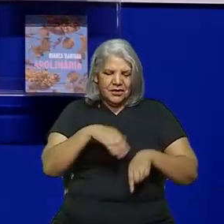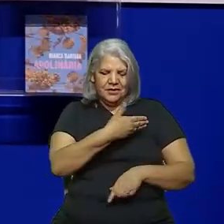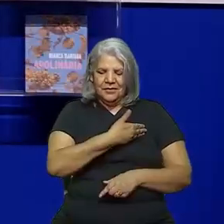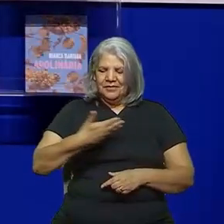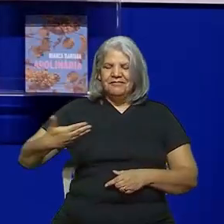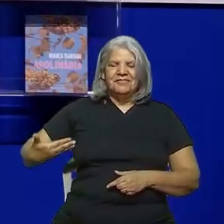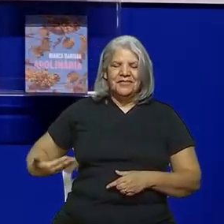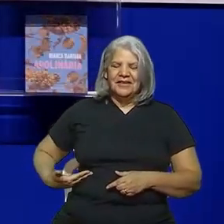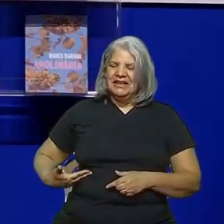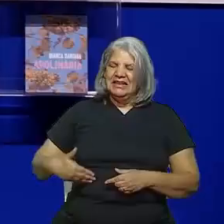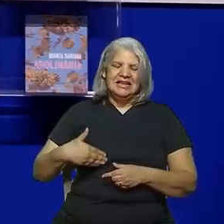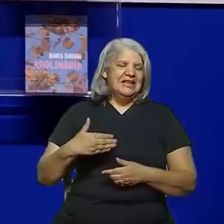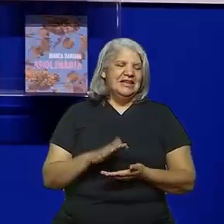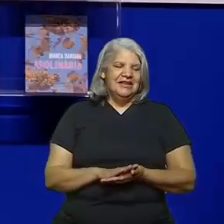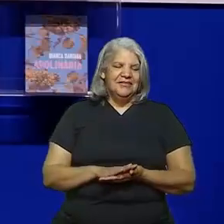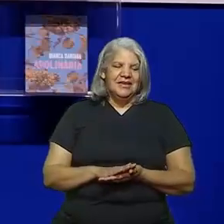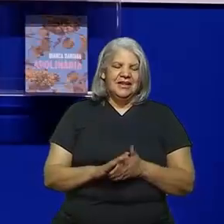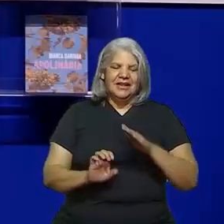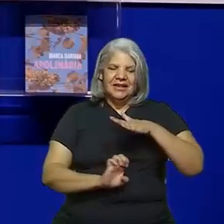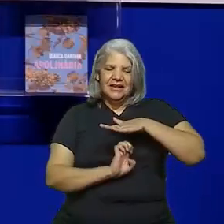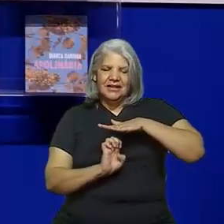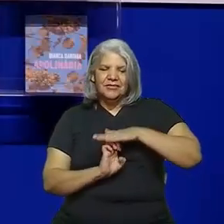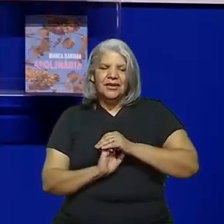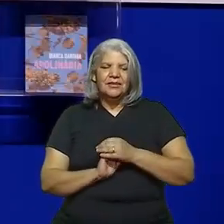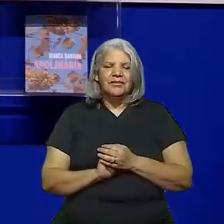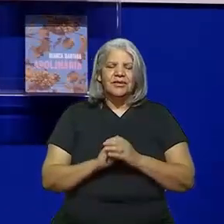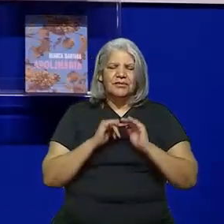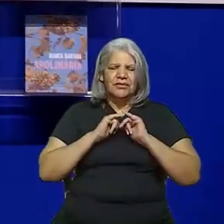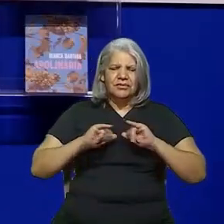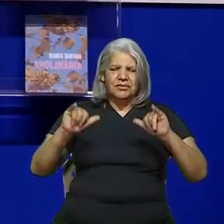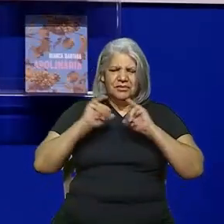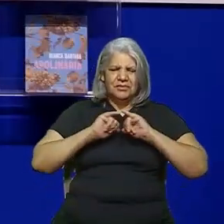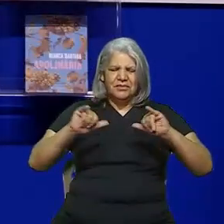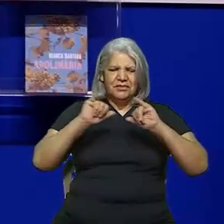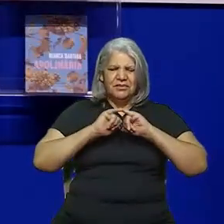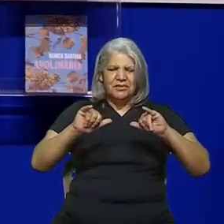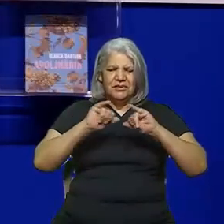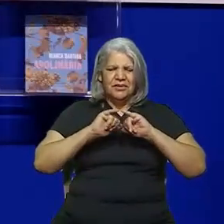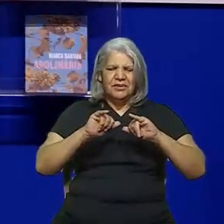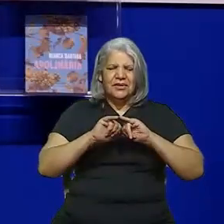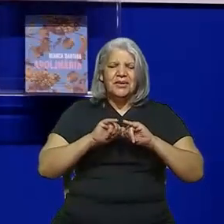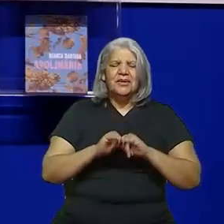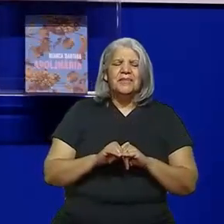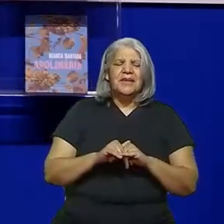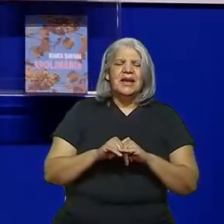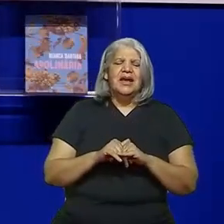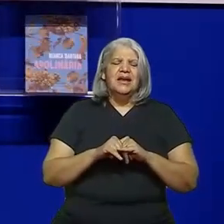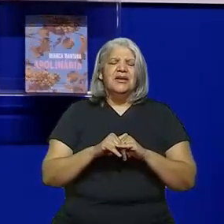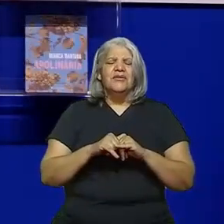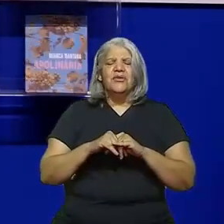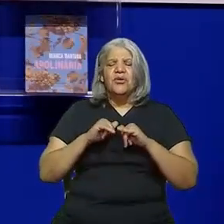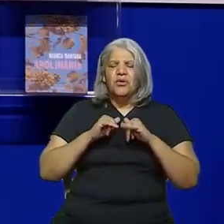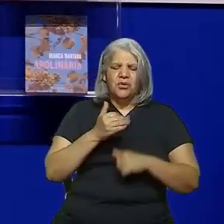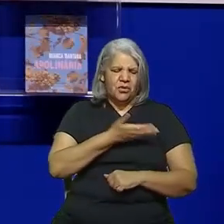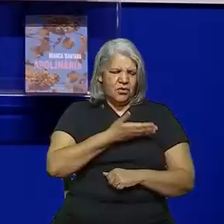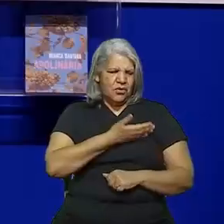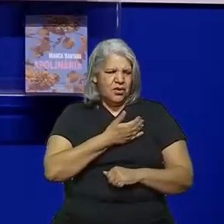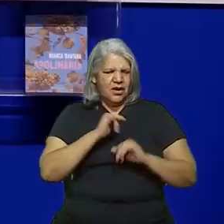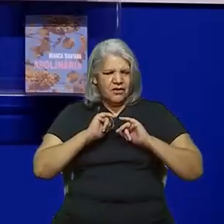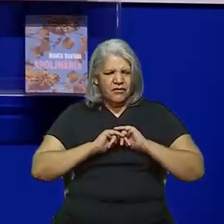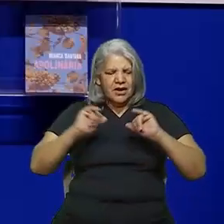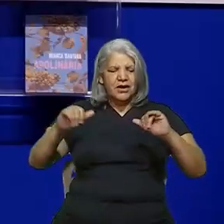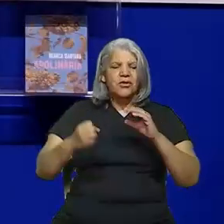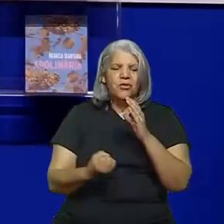estar acontecendo na imprensa no primeiro momento, né? Mas era dos colegas falando de alguém, de como se cria